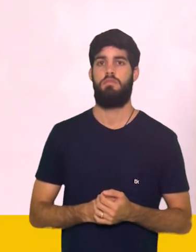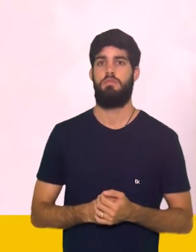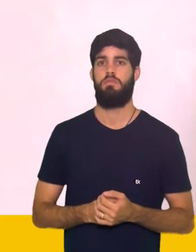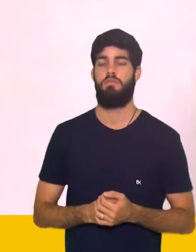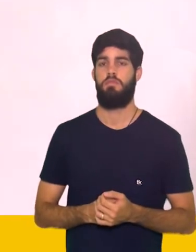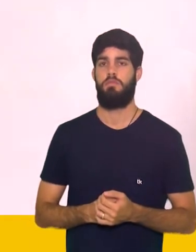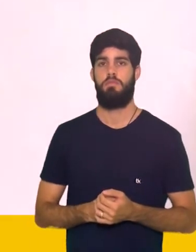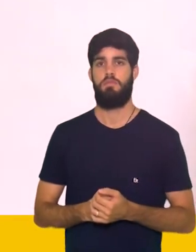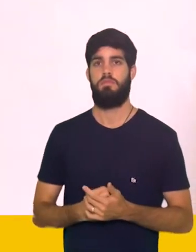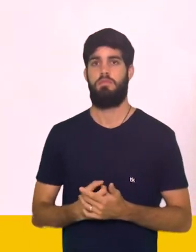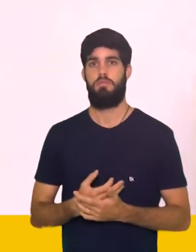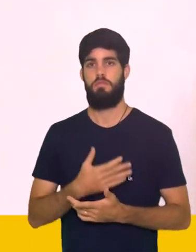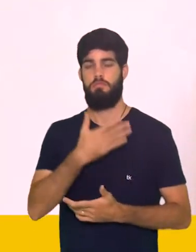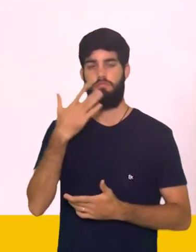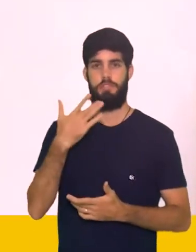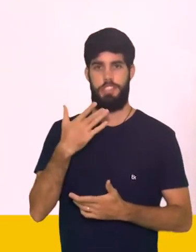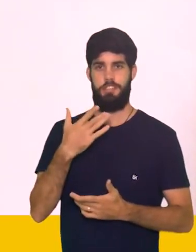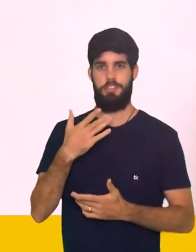ao eleitor